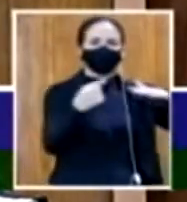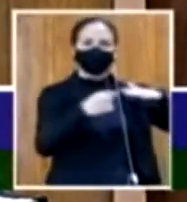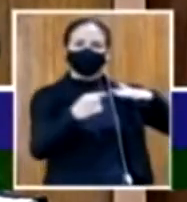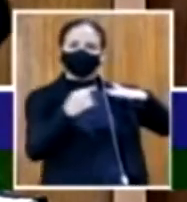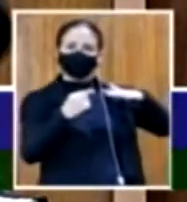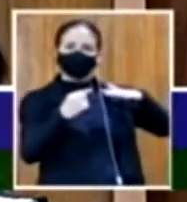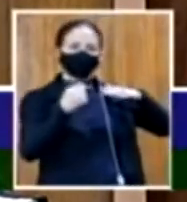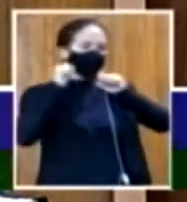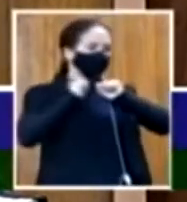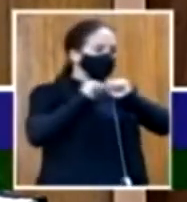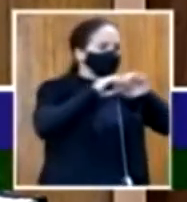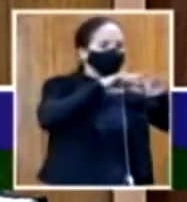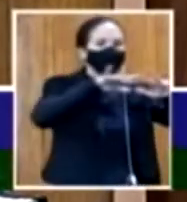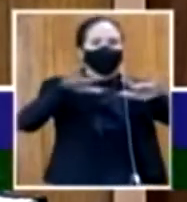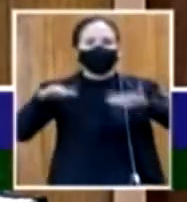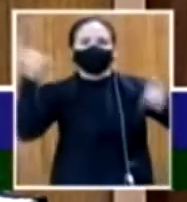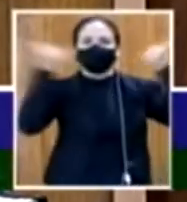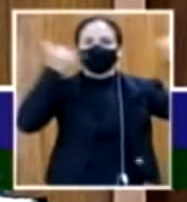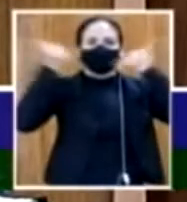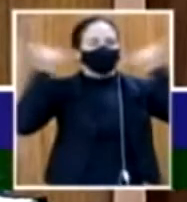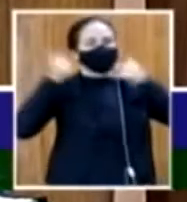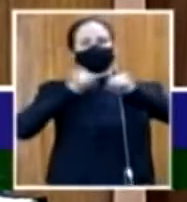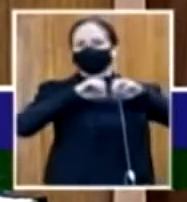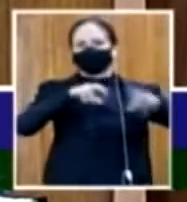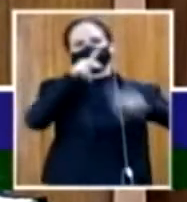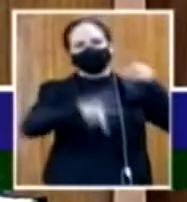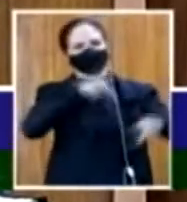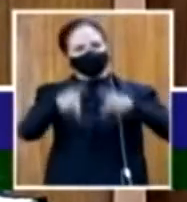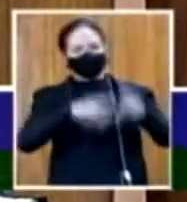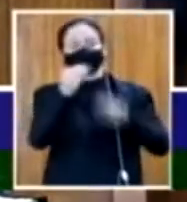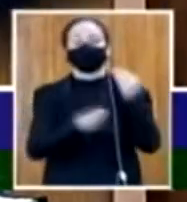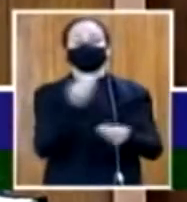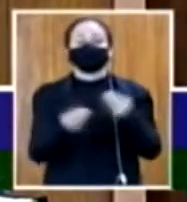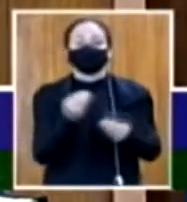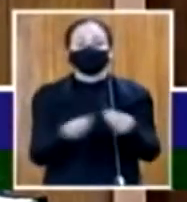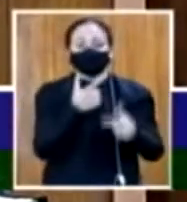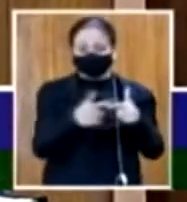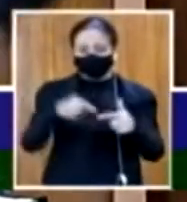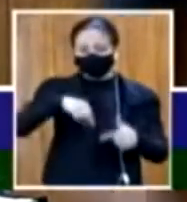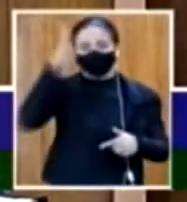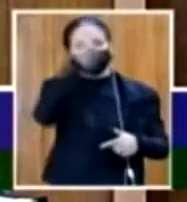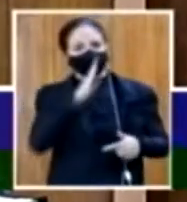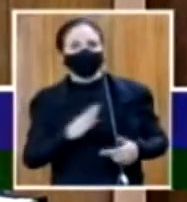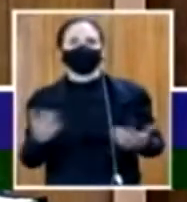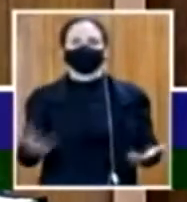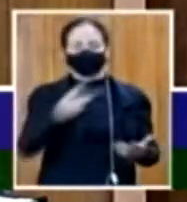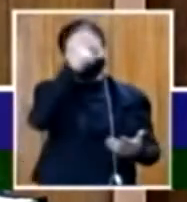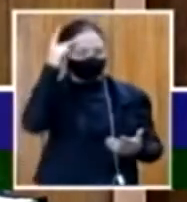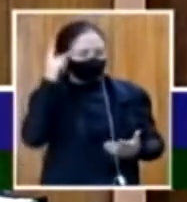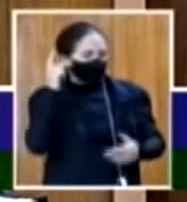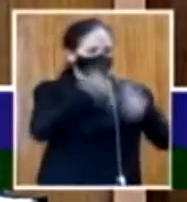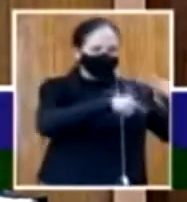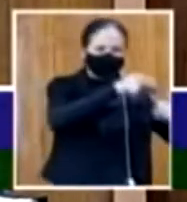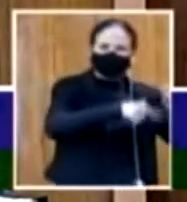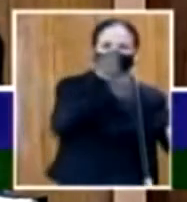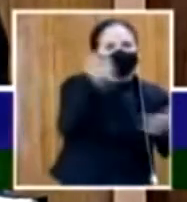a população o que isso poderá impactar para o nosso país, para o povo, para o trabalhador, porque é o